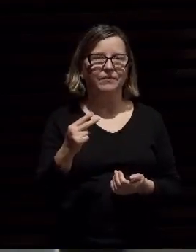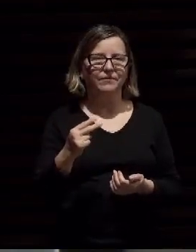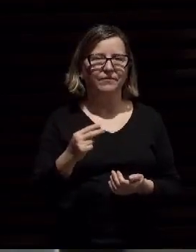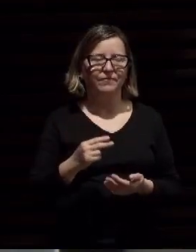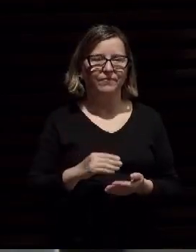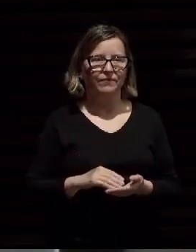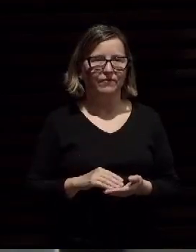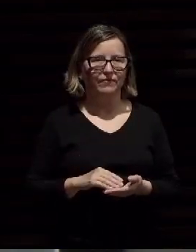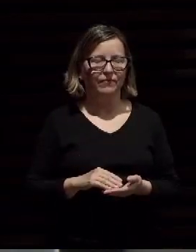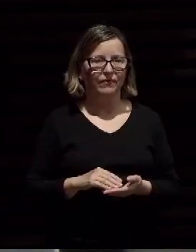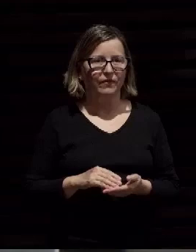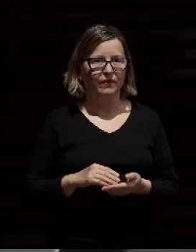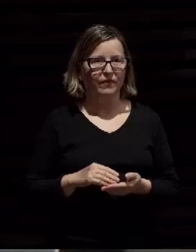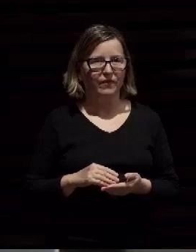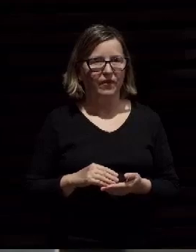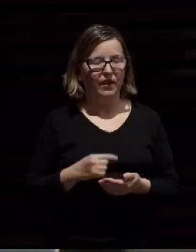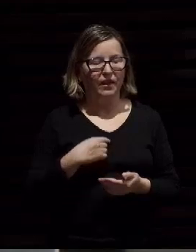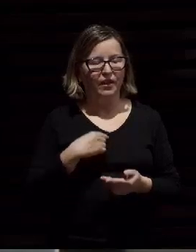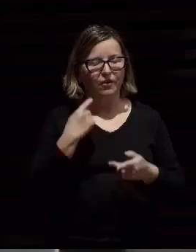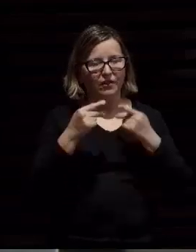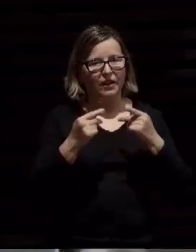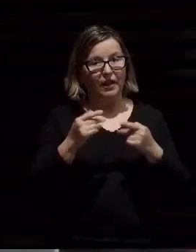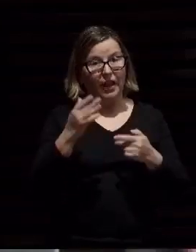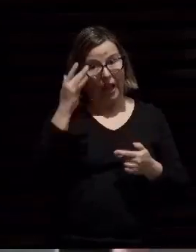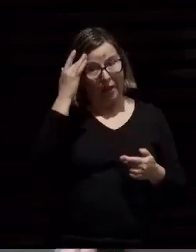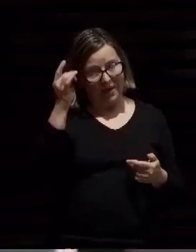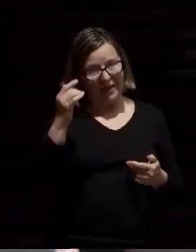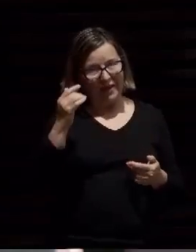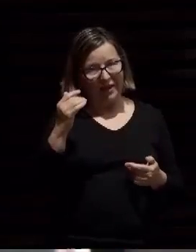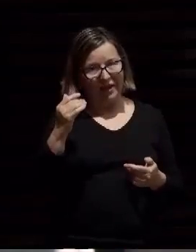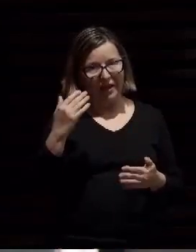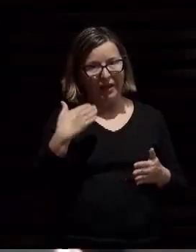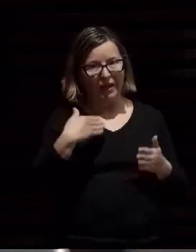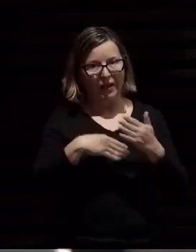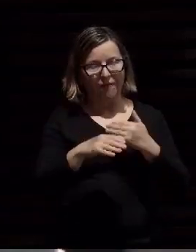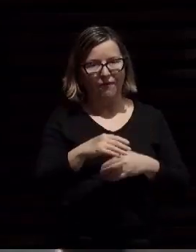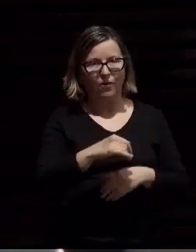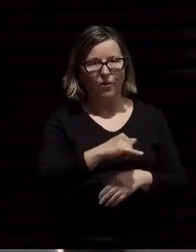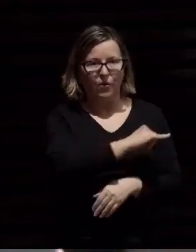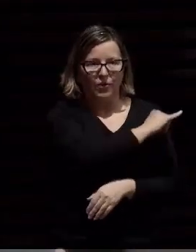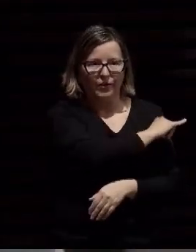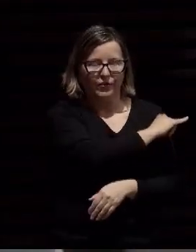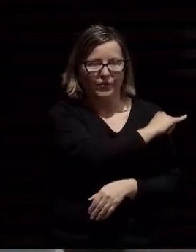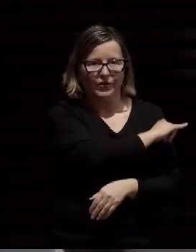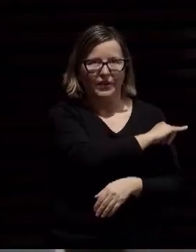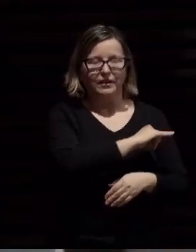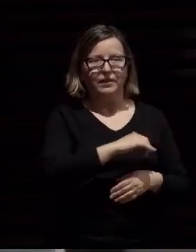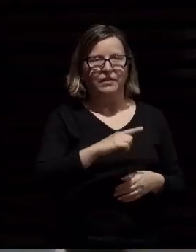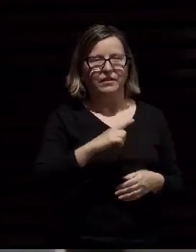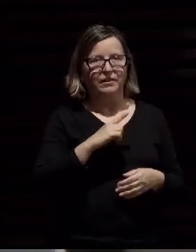E eu disse, amanhã, meus irmãos, eu vou para o Rio de Janeiro, que tem uma